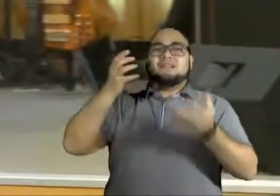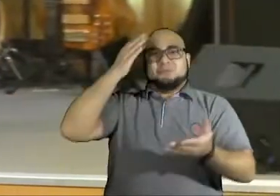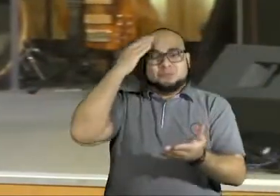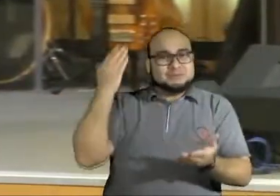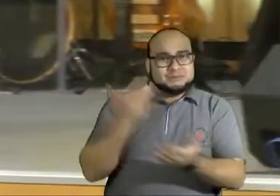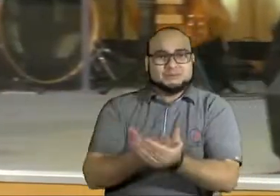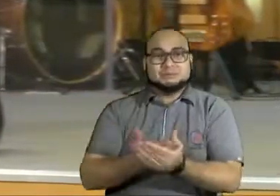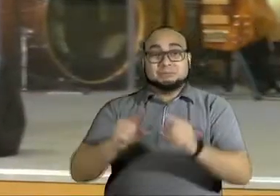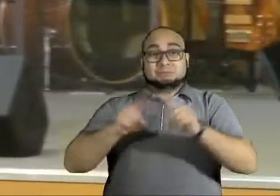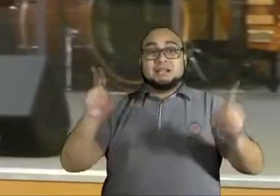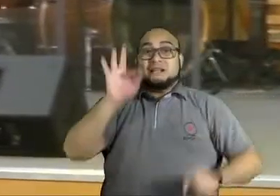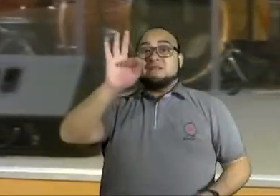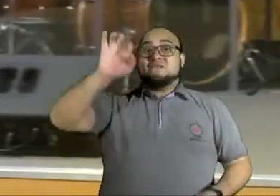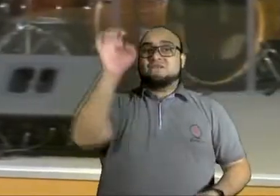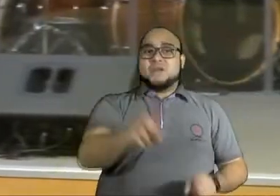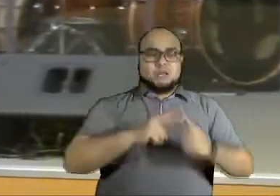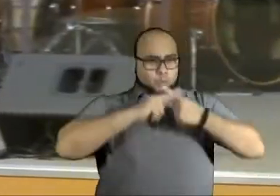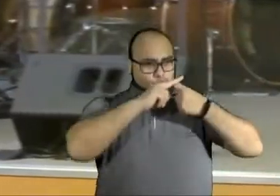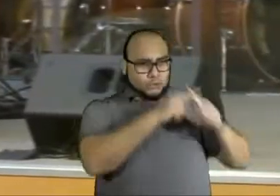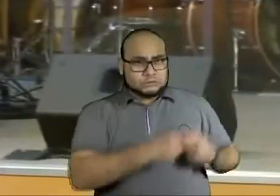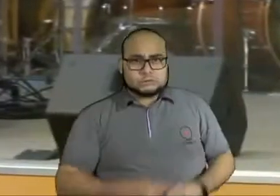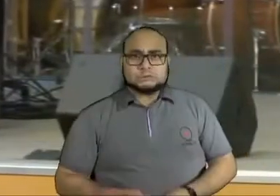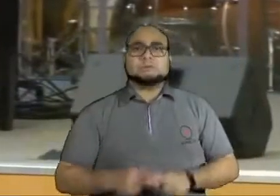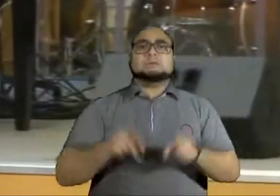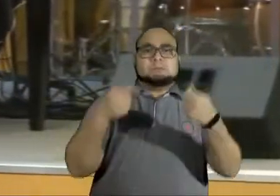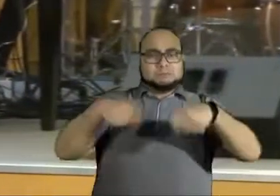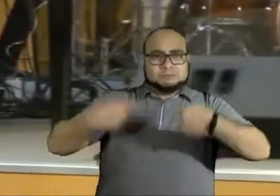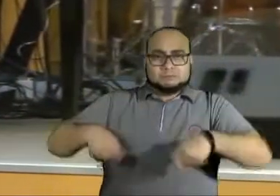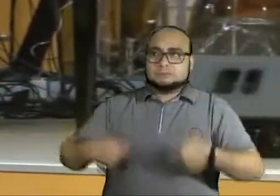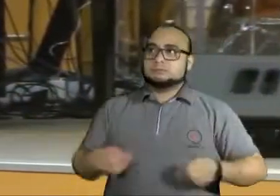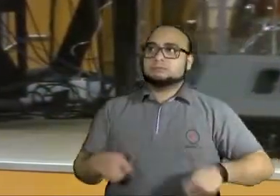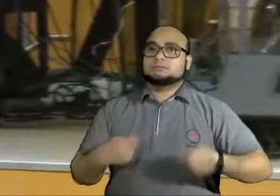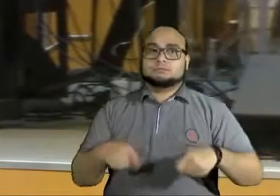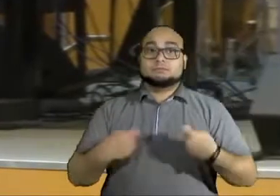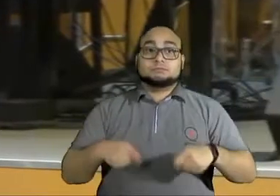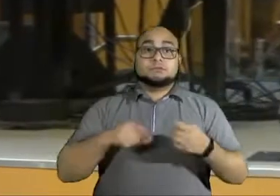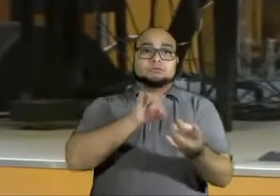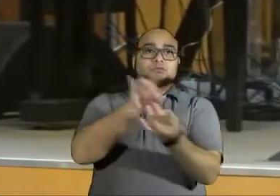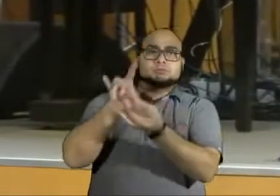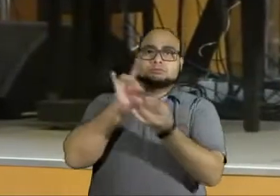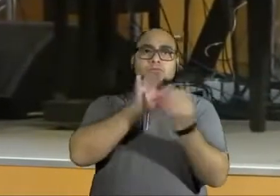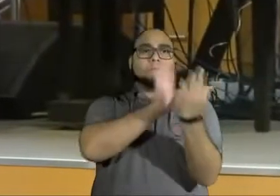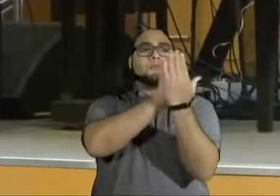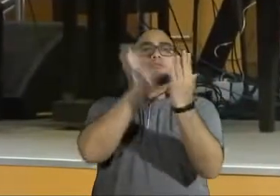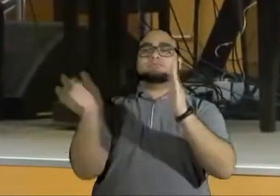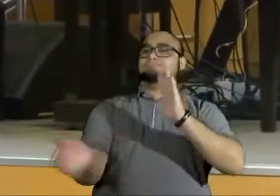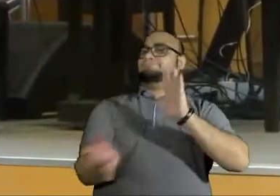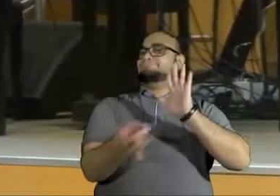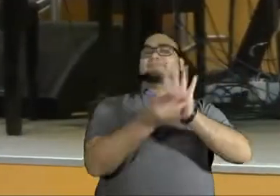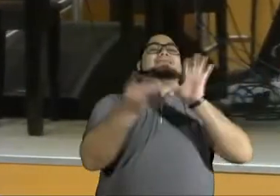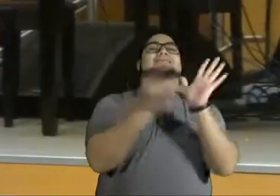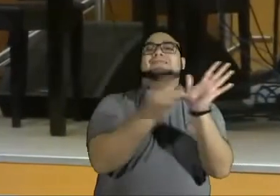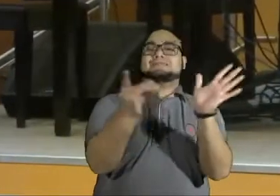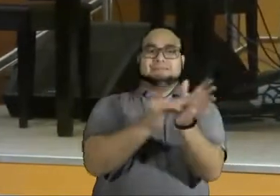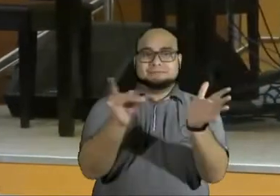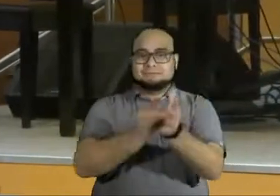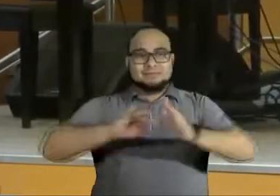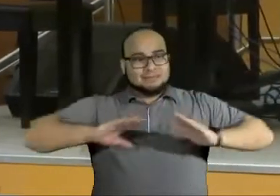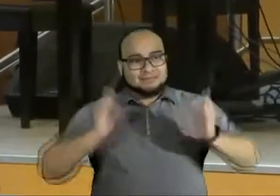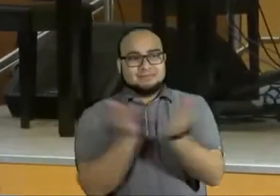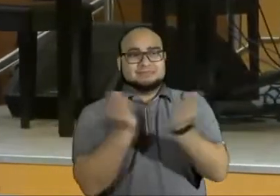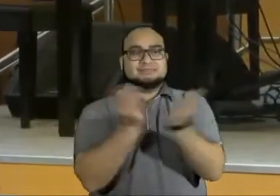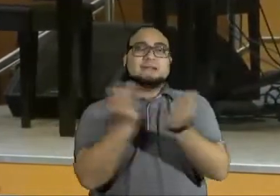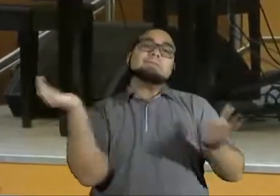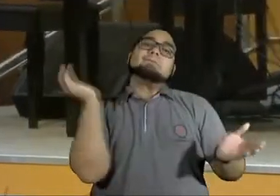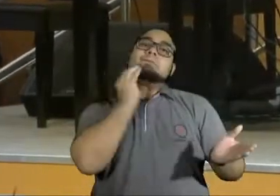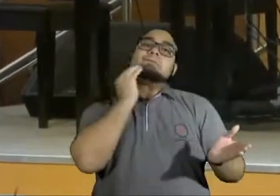não. Eu estou espiritualizando para não dar de frente com a verdade, que é qual? Que eu sou um crente meia tigela. Eu